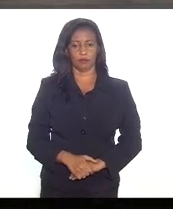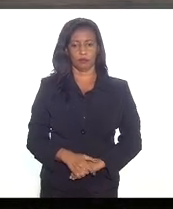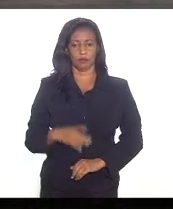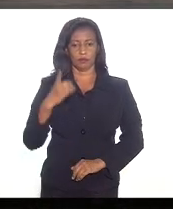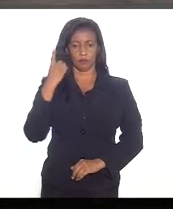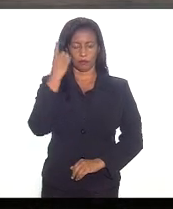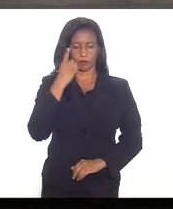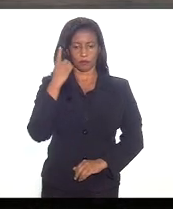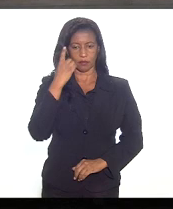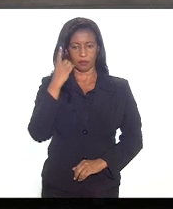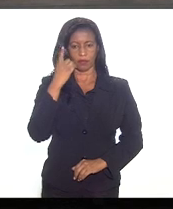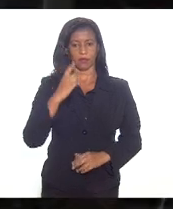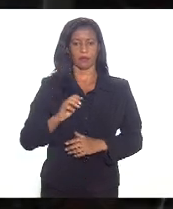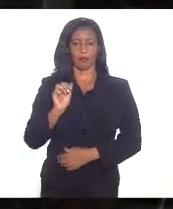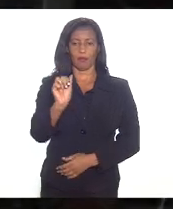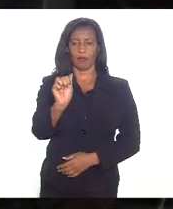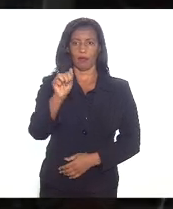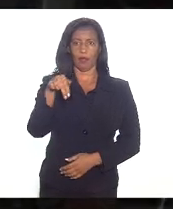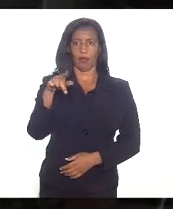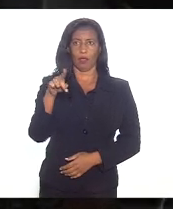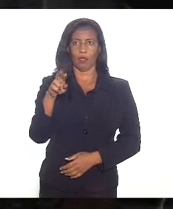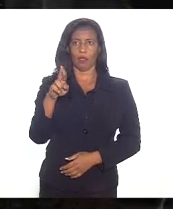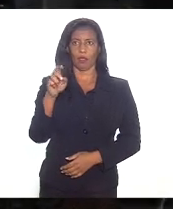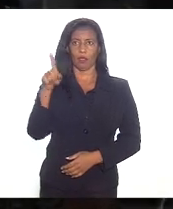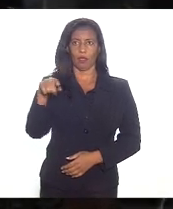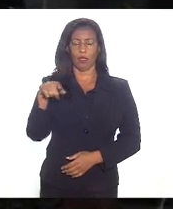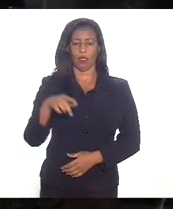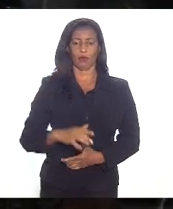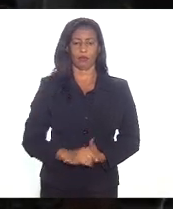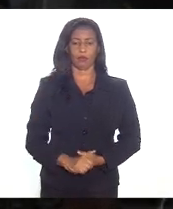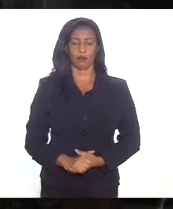Deputado André Correia.